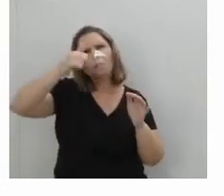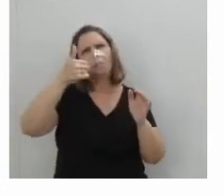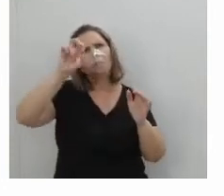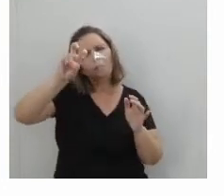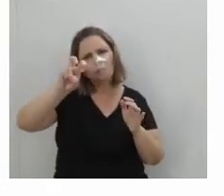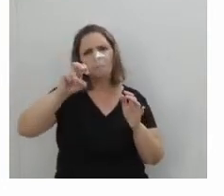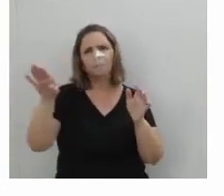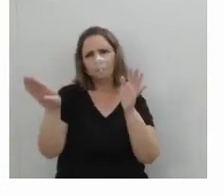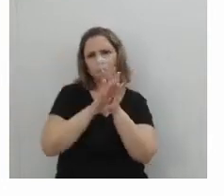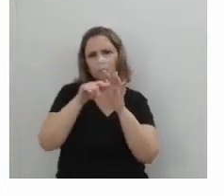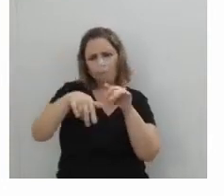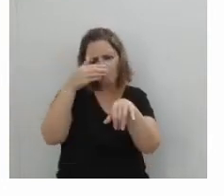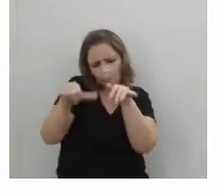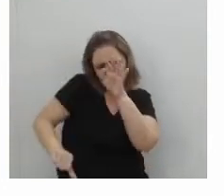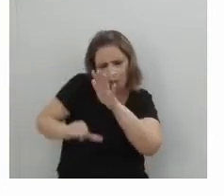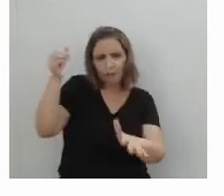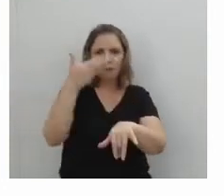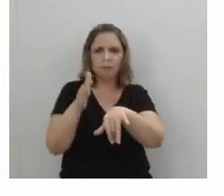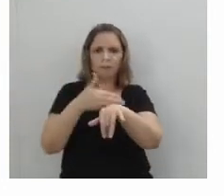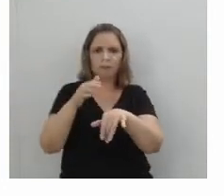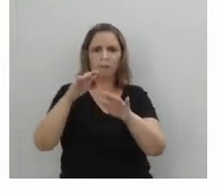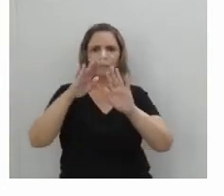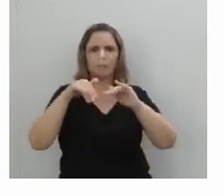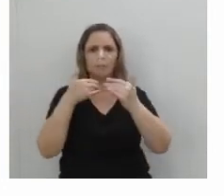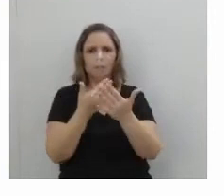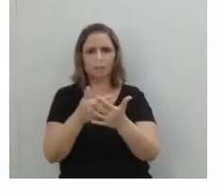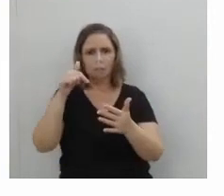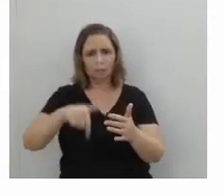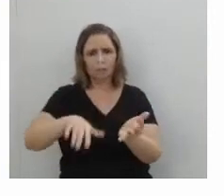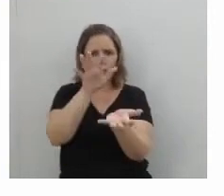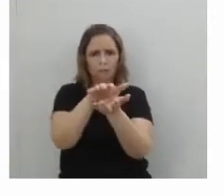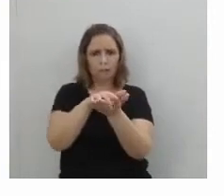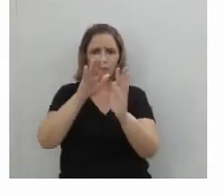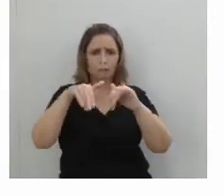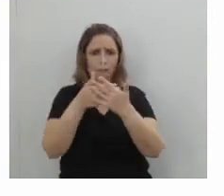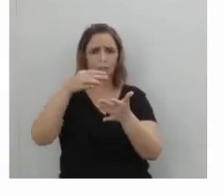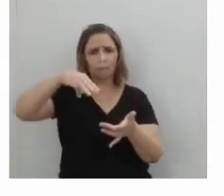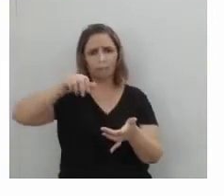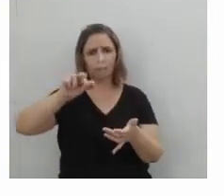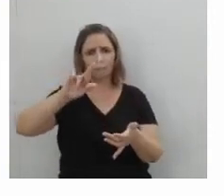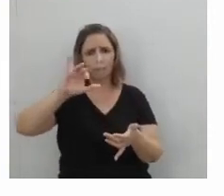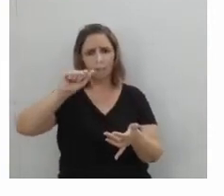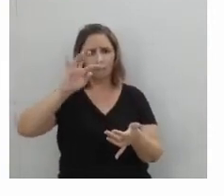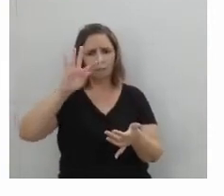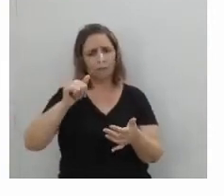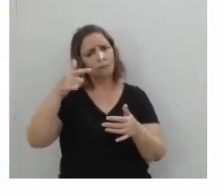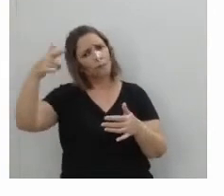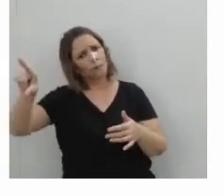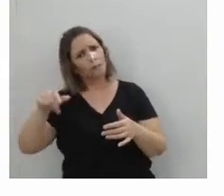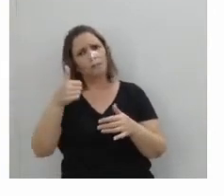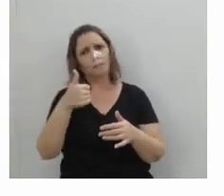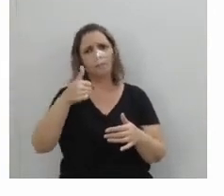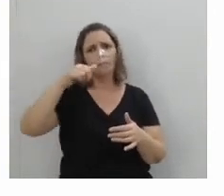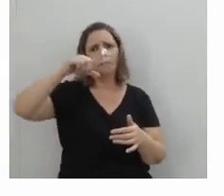o ano em que o voleibol foi praticado pela primeira vez no Colégio Marista, aqui em Pernambuco. Outros dizem que ocorreu no ano de